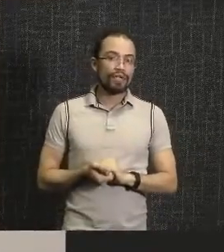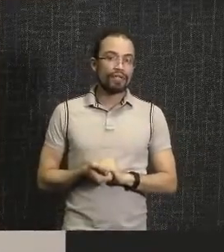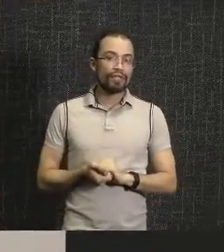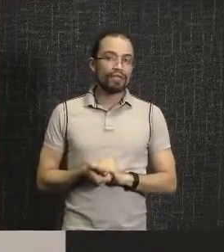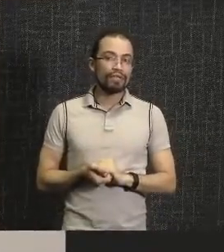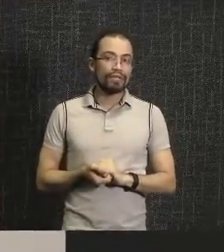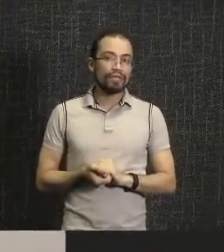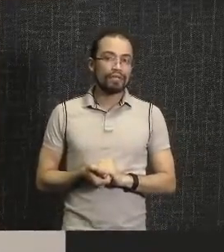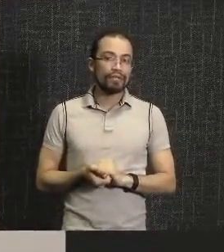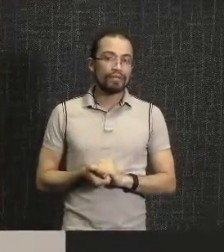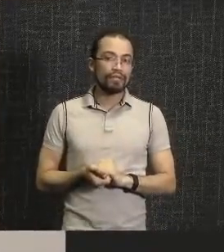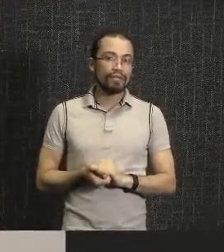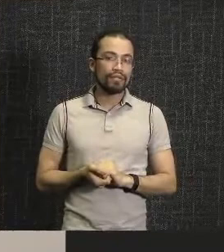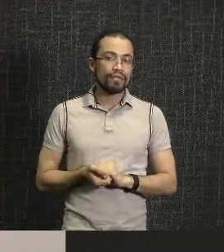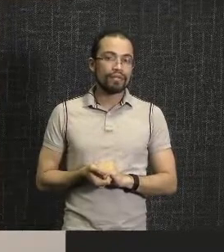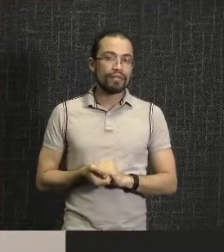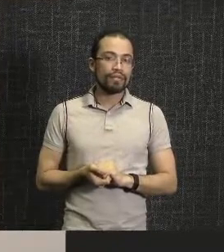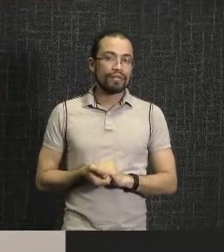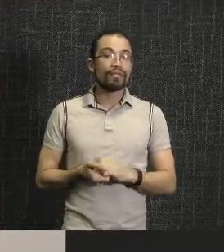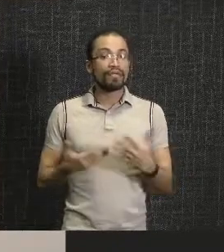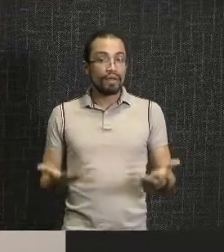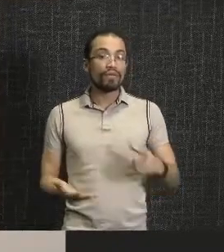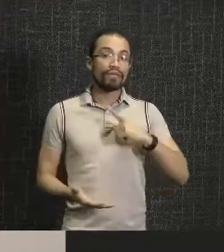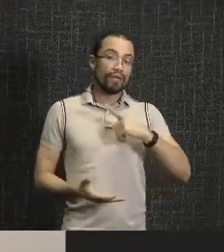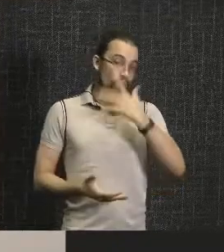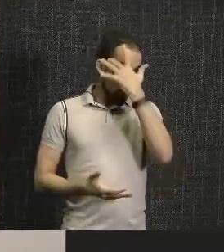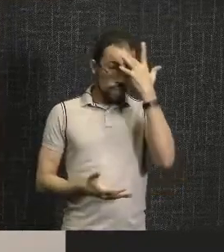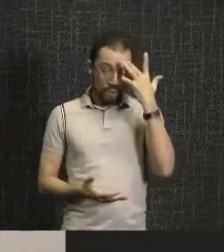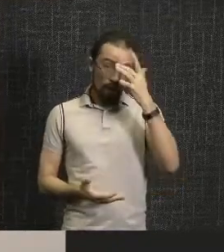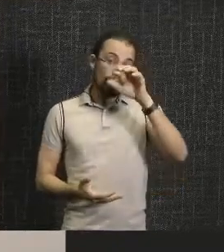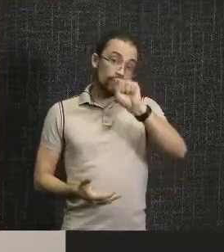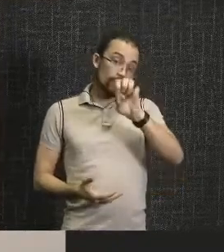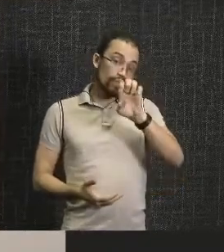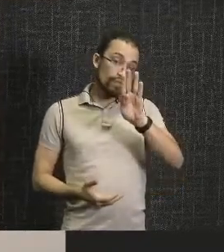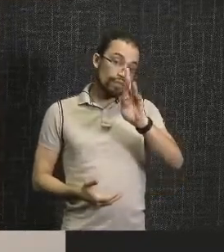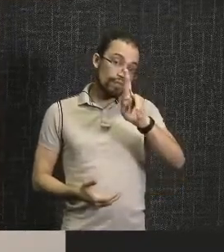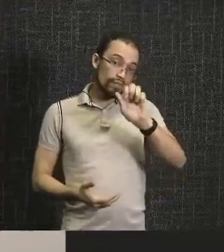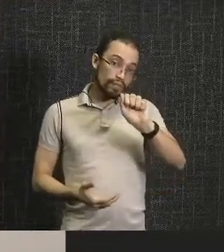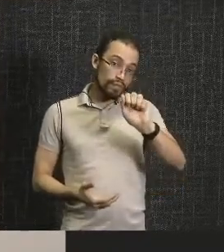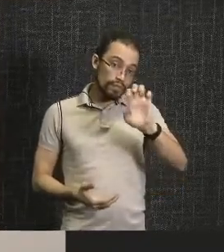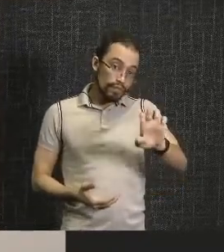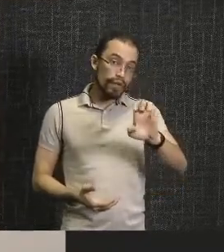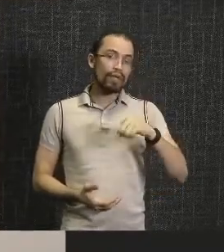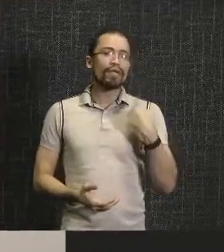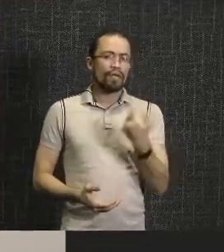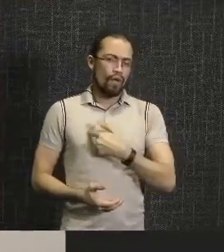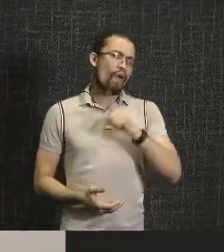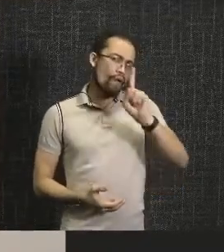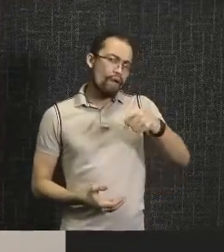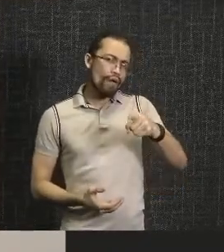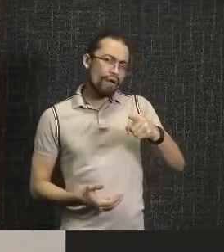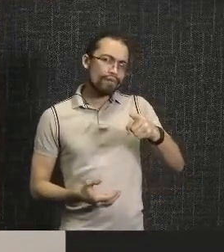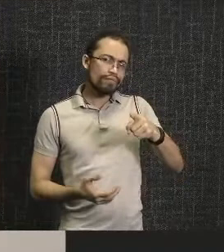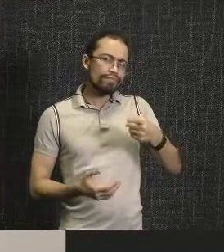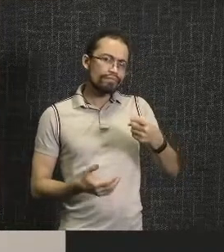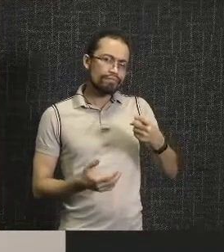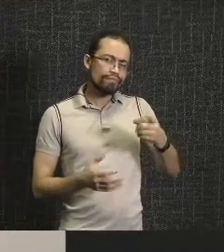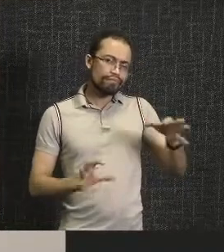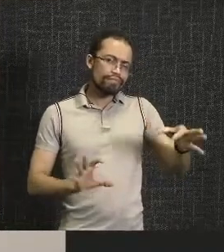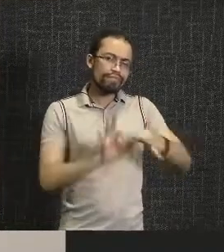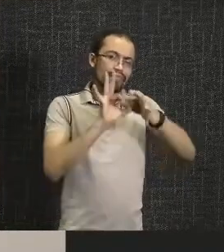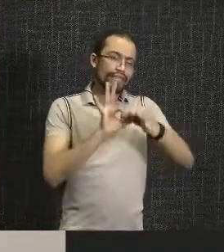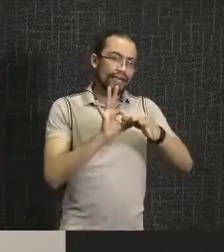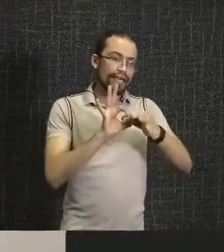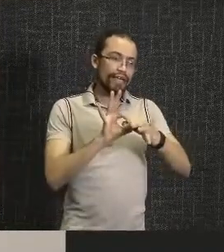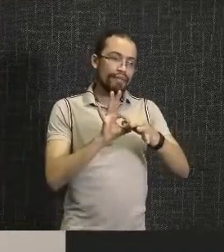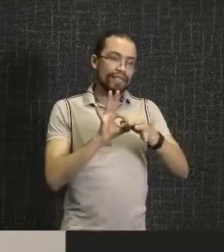e aí a gente tem o pessoal do Sebrae aí que faz um trabalho incrível, a gente é parceirão do Sebrae. Na segunda-feira mesmo eu